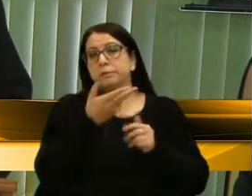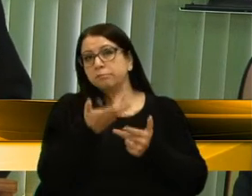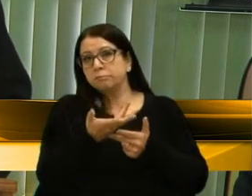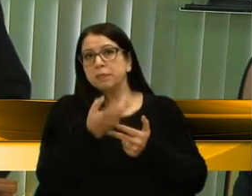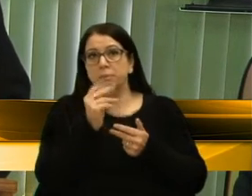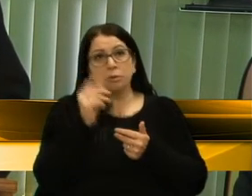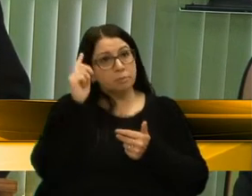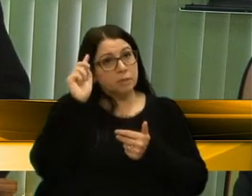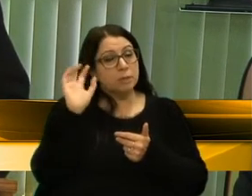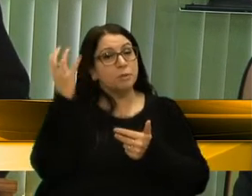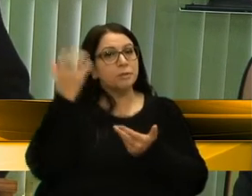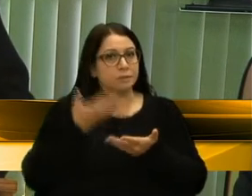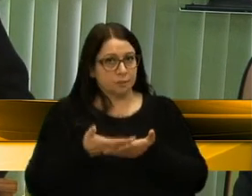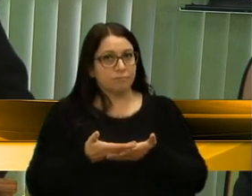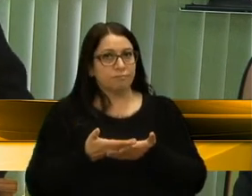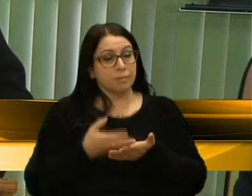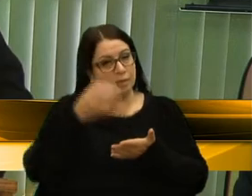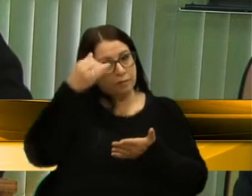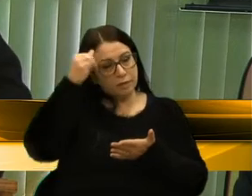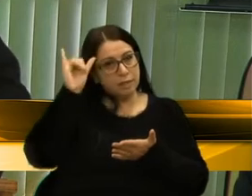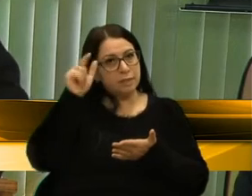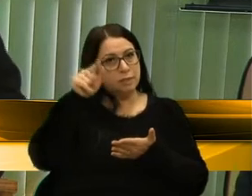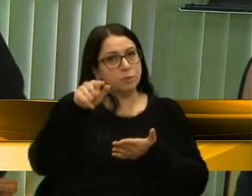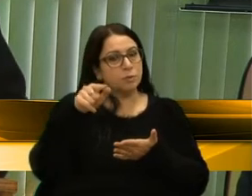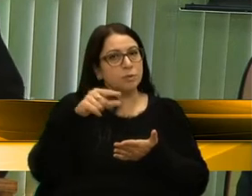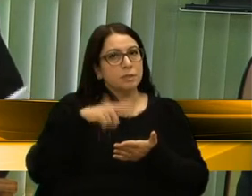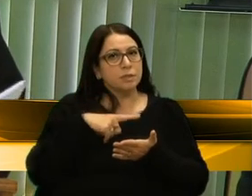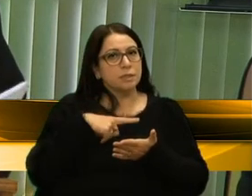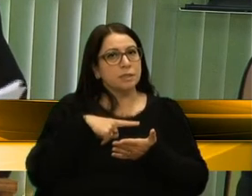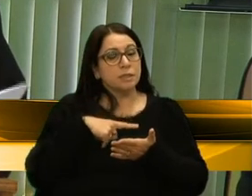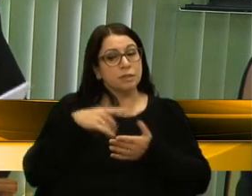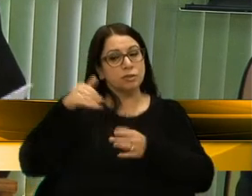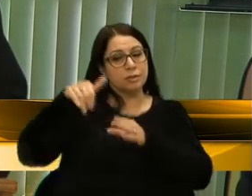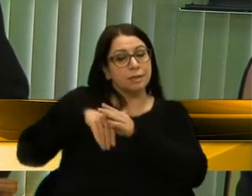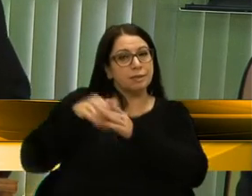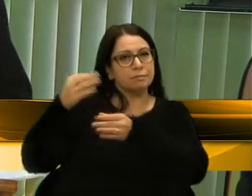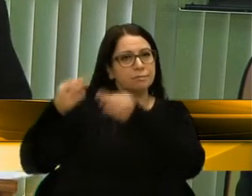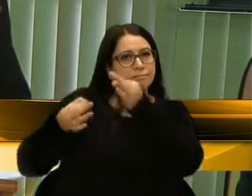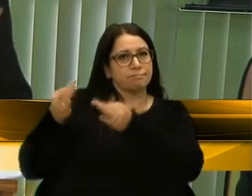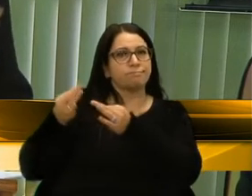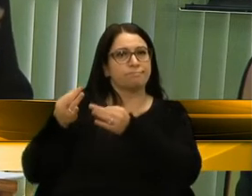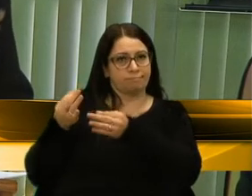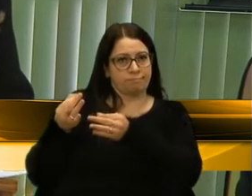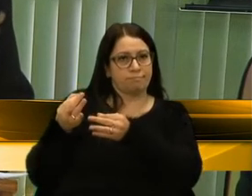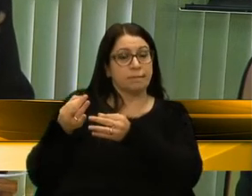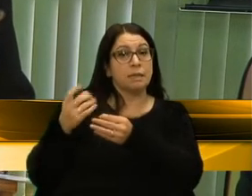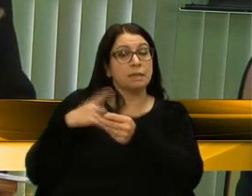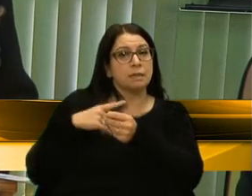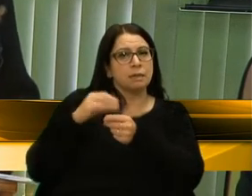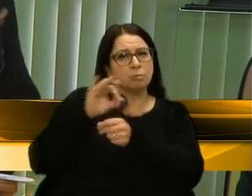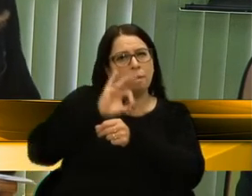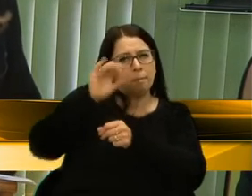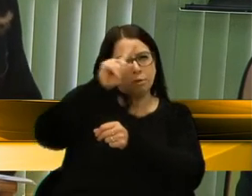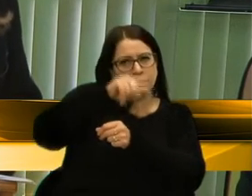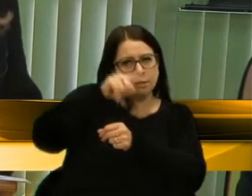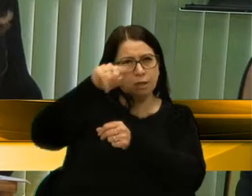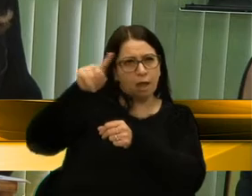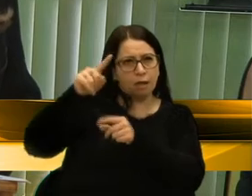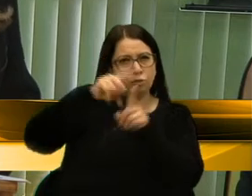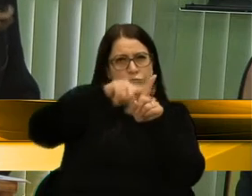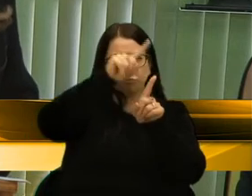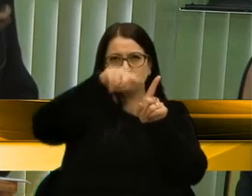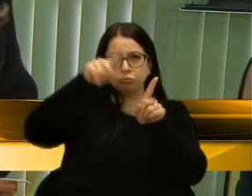uma decisão, evitando que isso seja judicializado. E tem uma estatística que